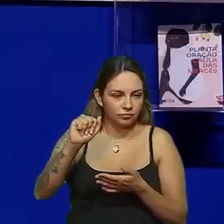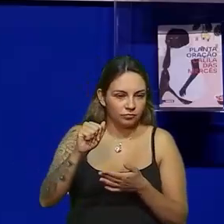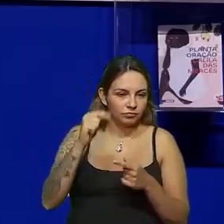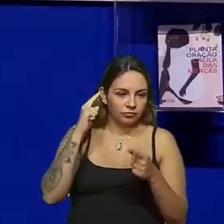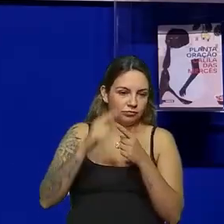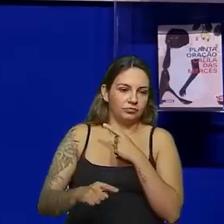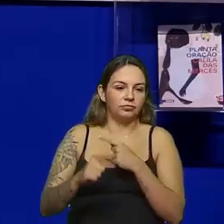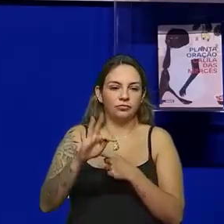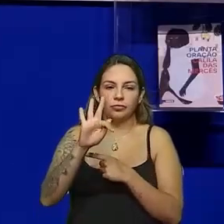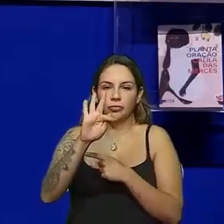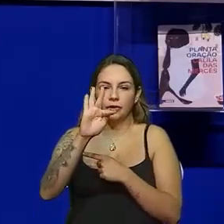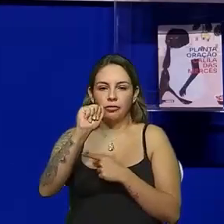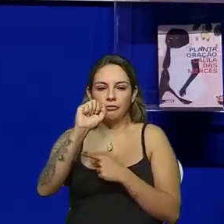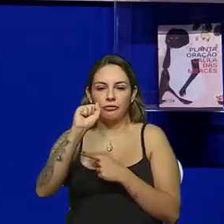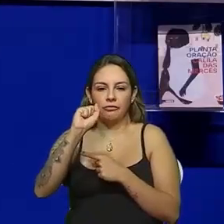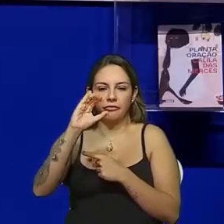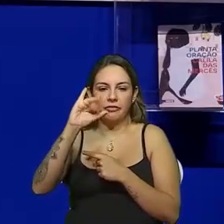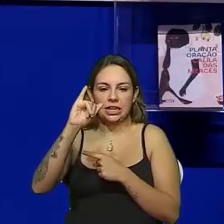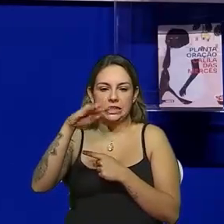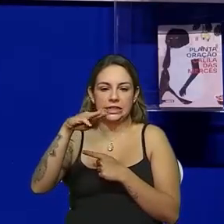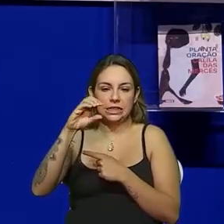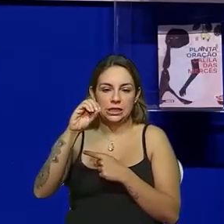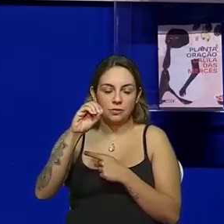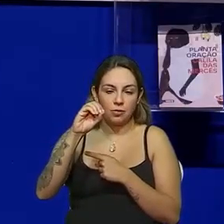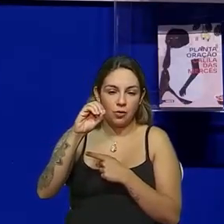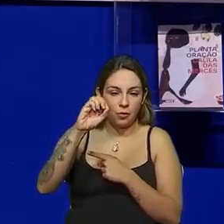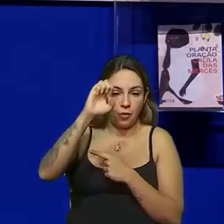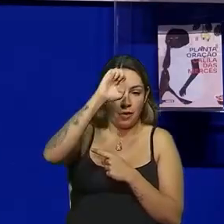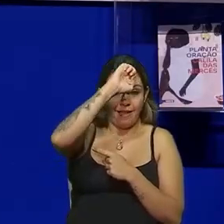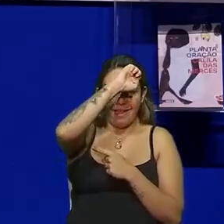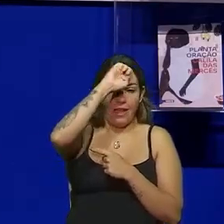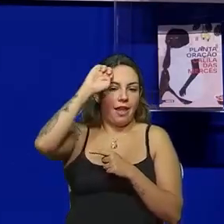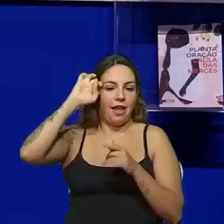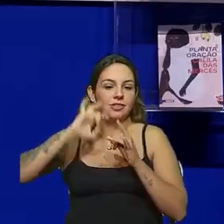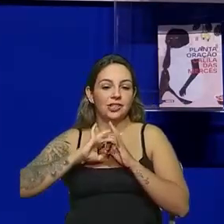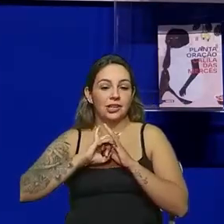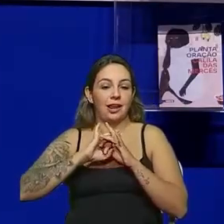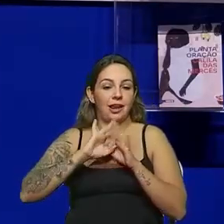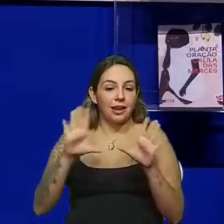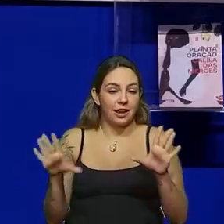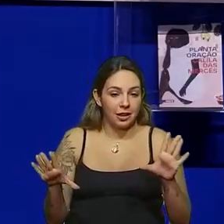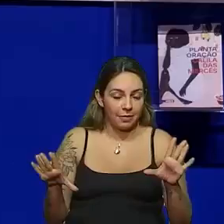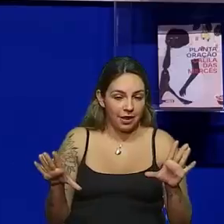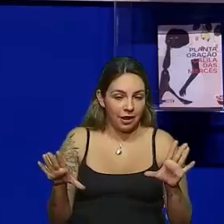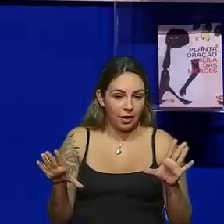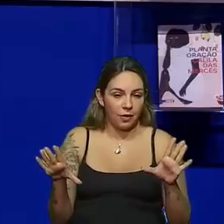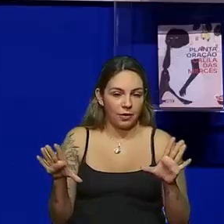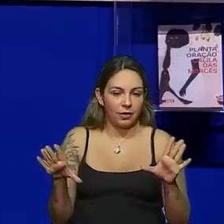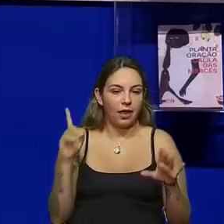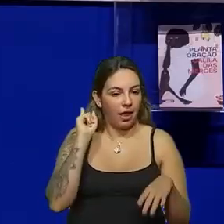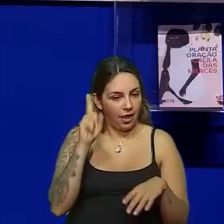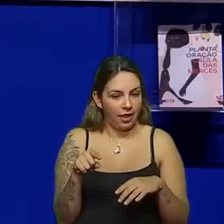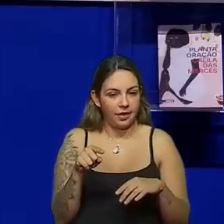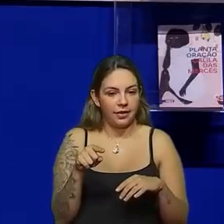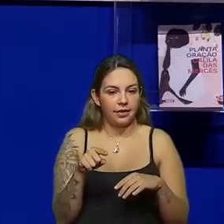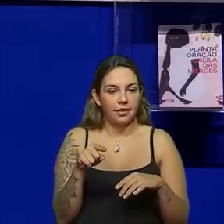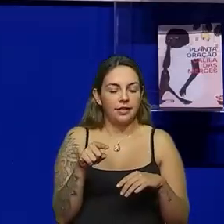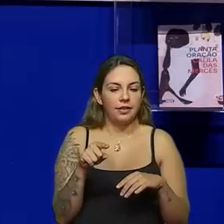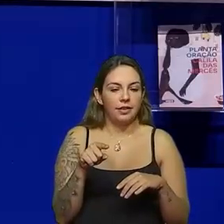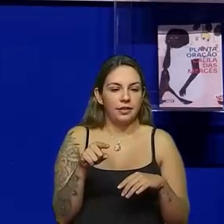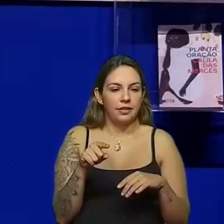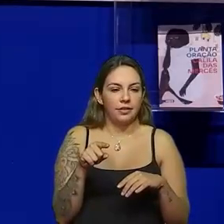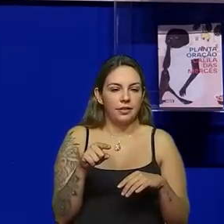impedir o fascismo. Porque a ética liberal capitalista, neoliberal rentista... ela é